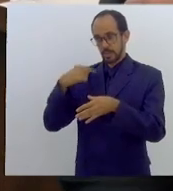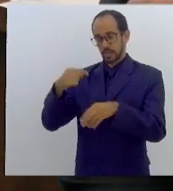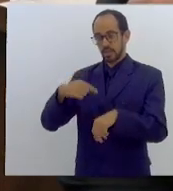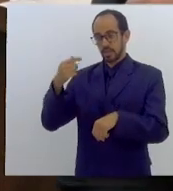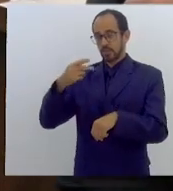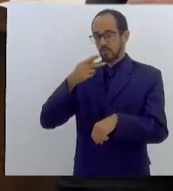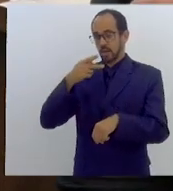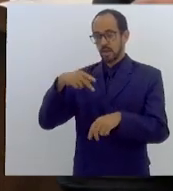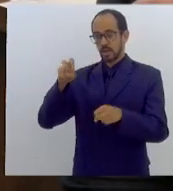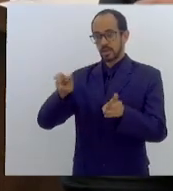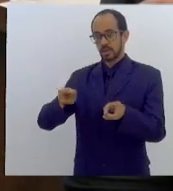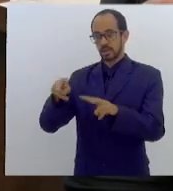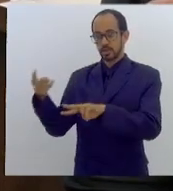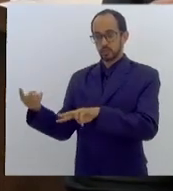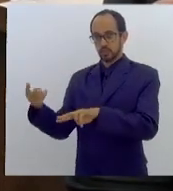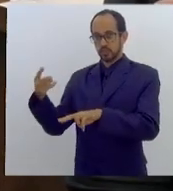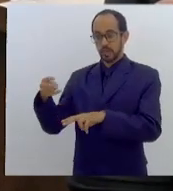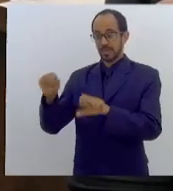à transparência do CEPERJ,